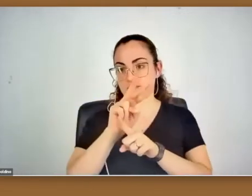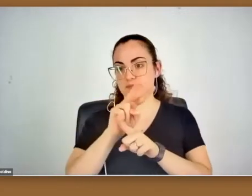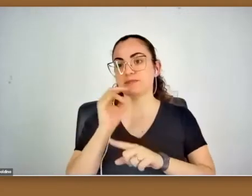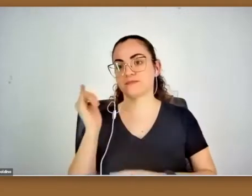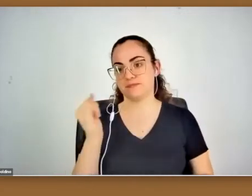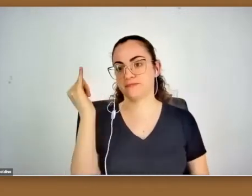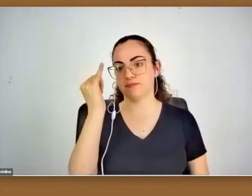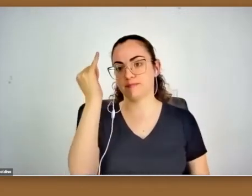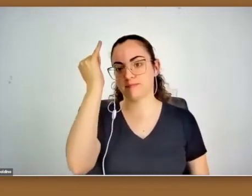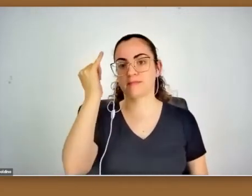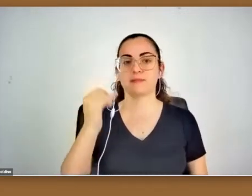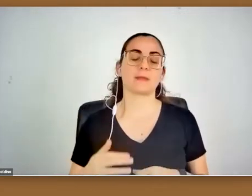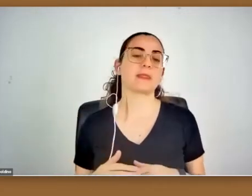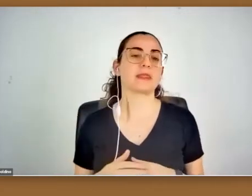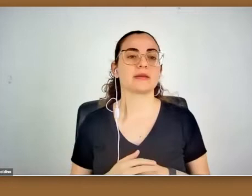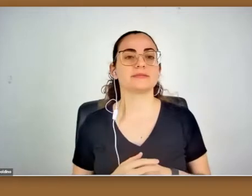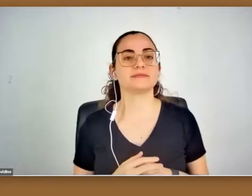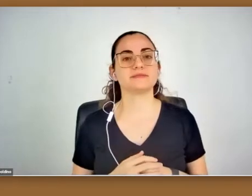casa.